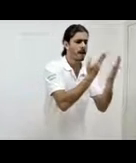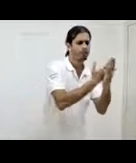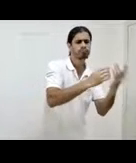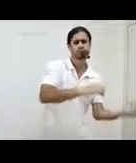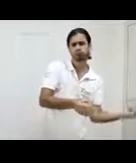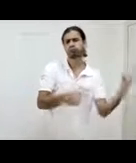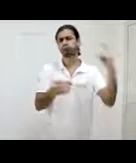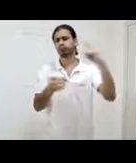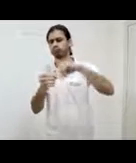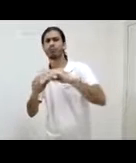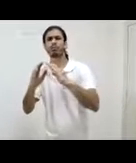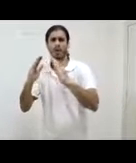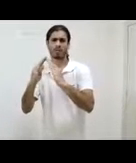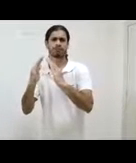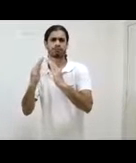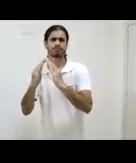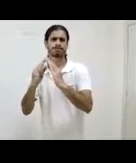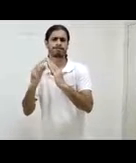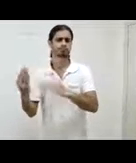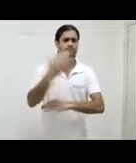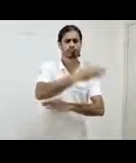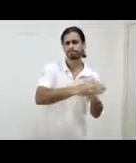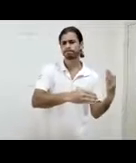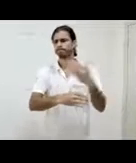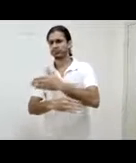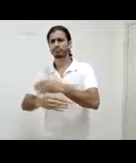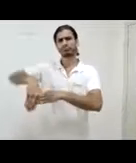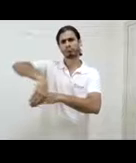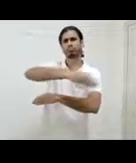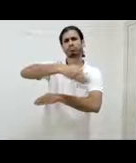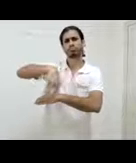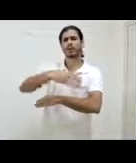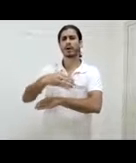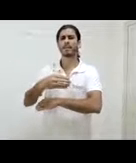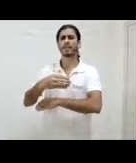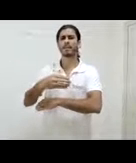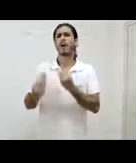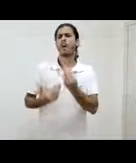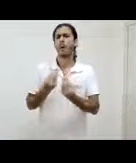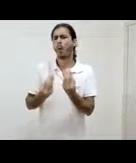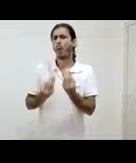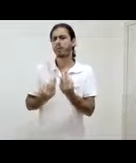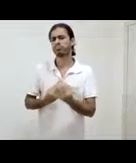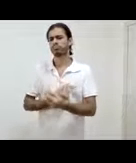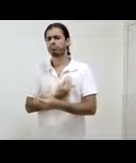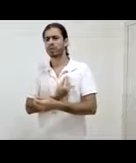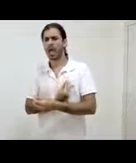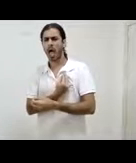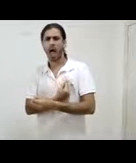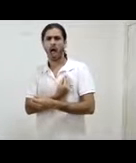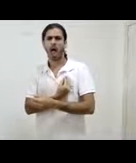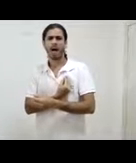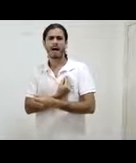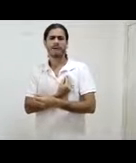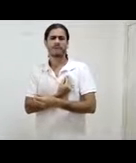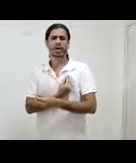sobre as ruas, e esses acontecimentos em que medida eles traduziam ou não a experiência que eles